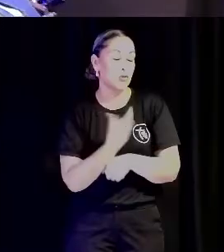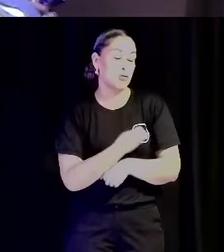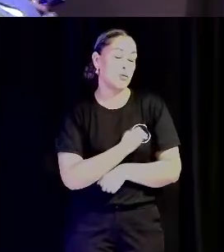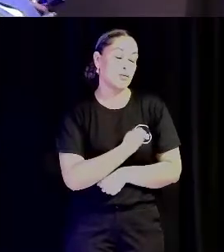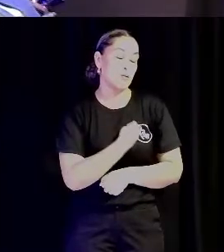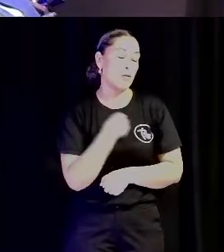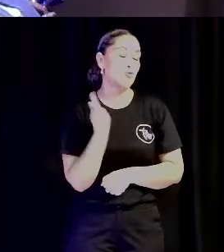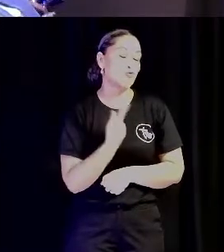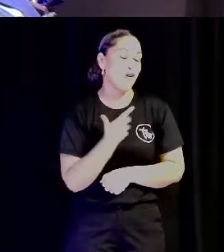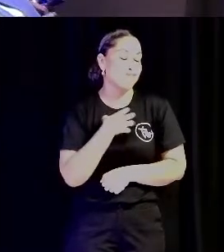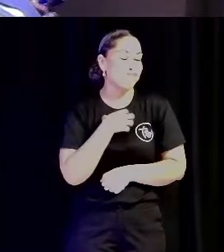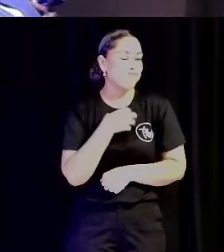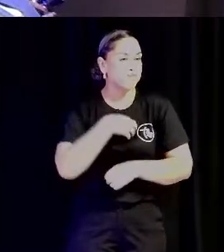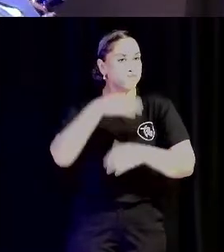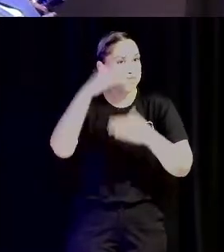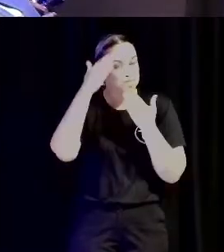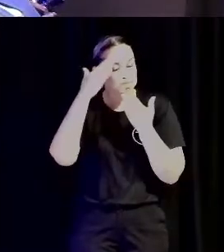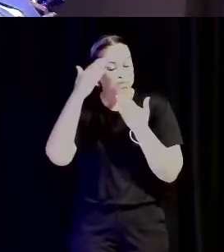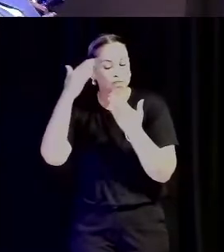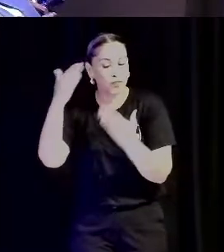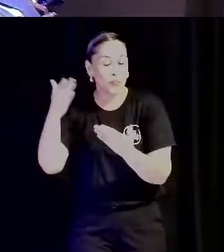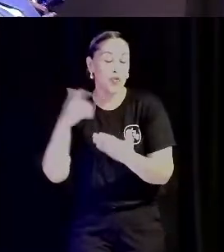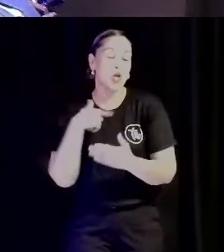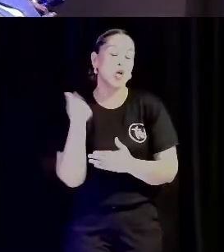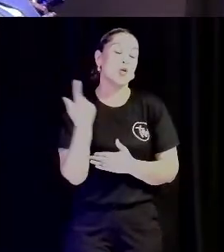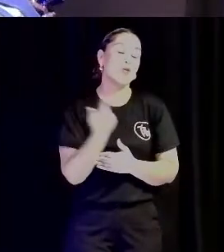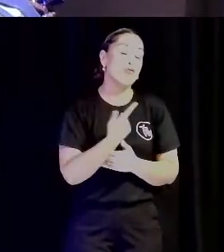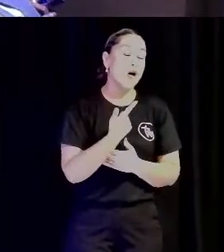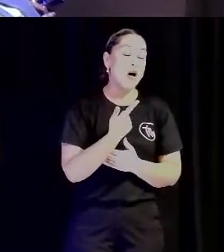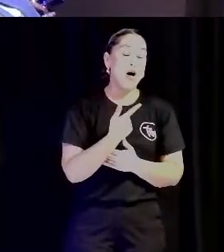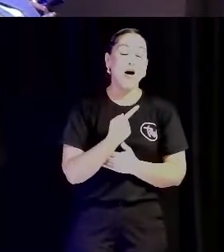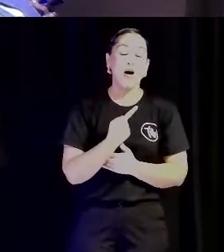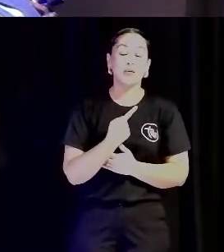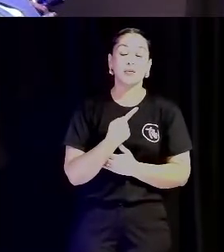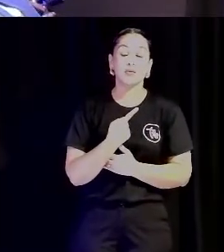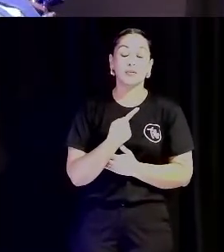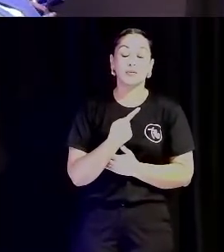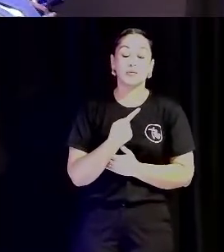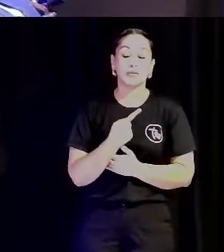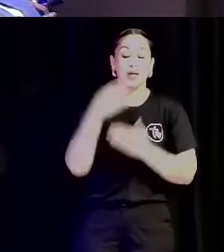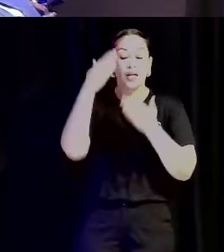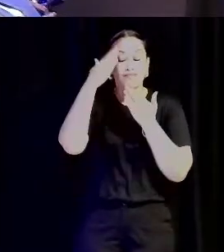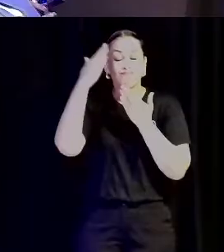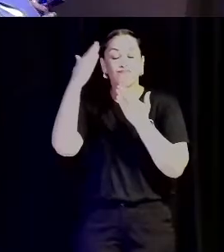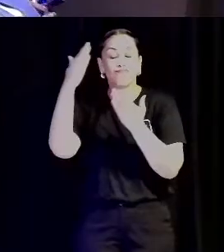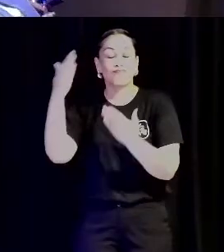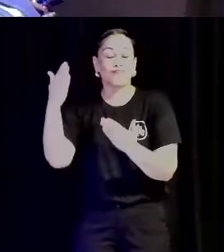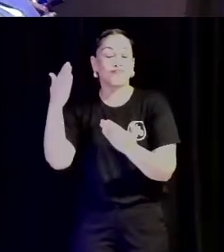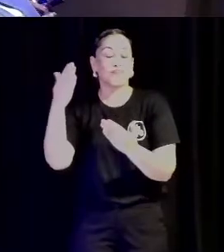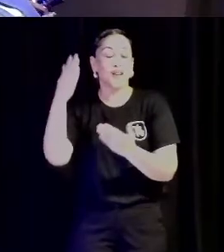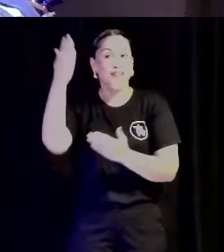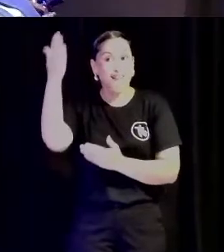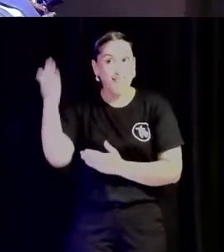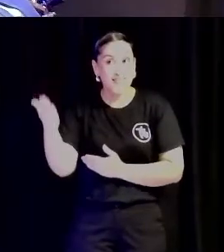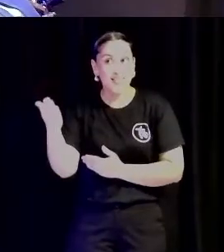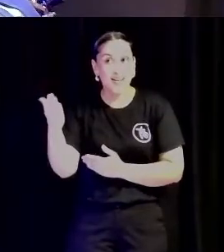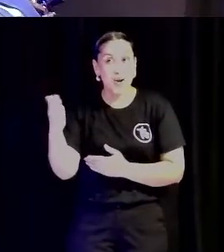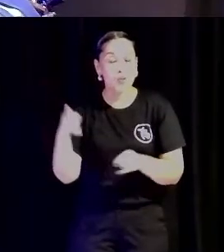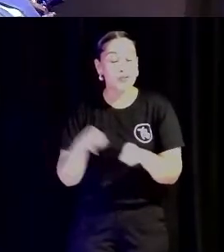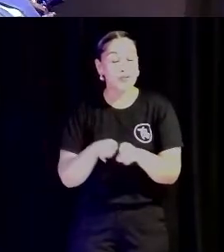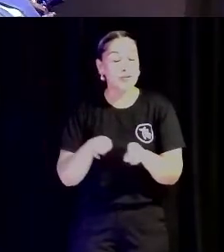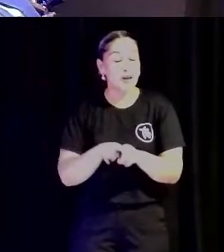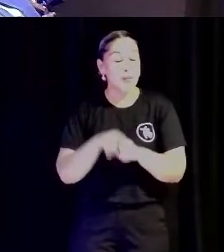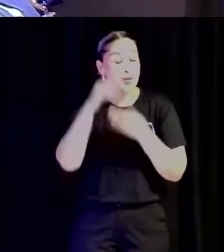gratos. E assim sendo gratos a Ele, somos também gratos